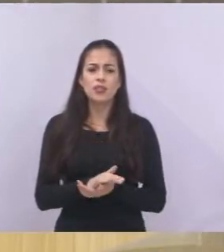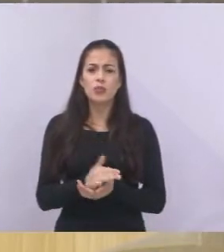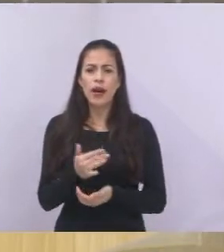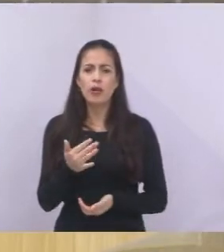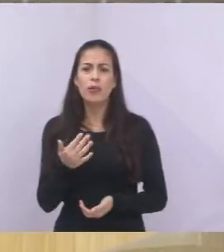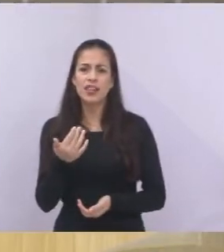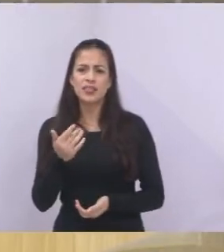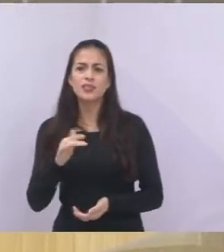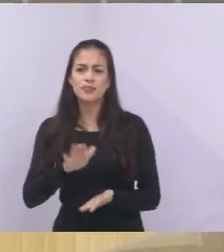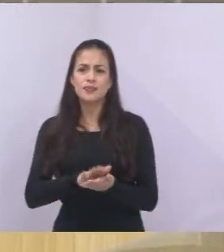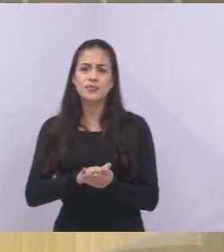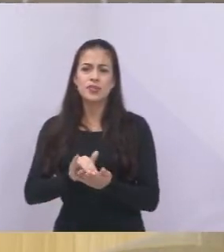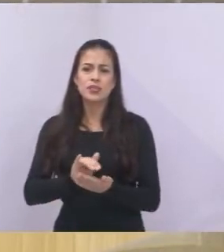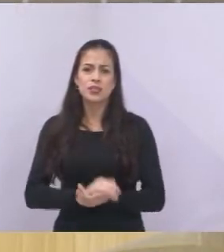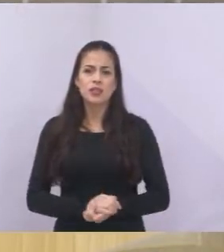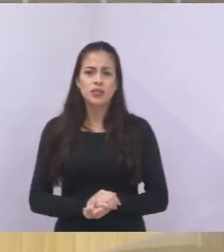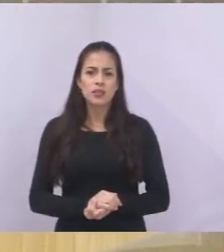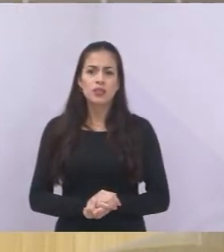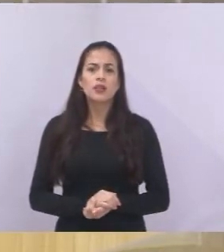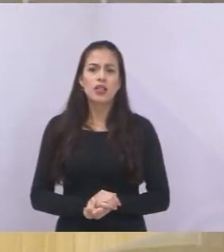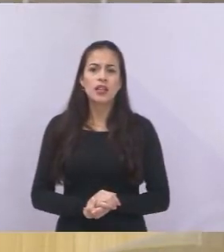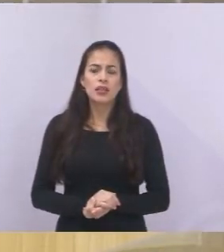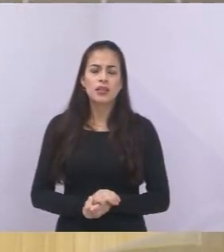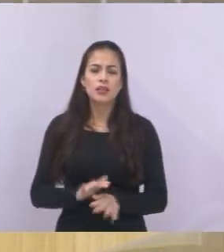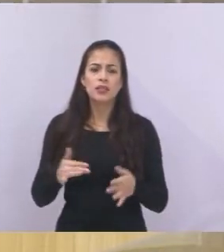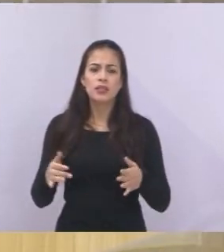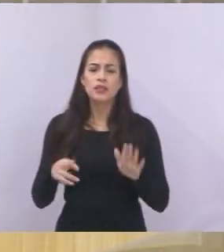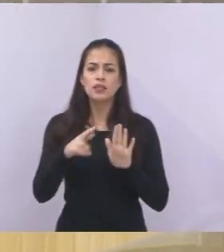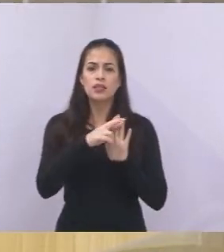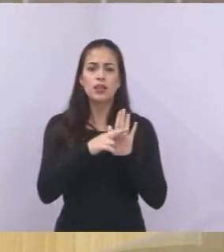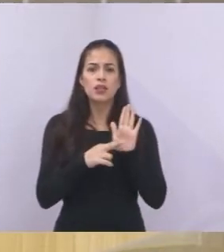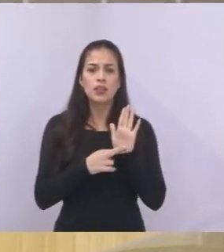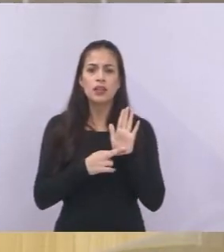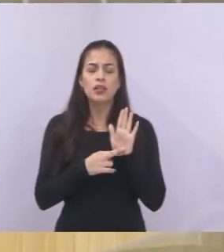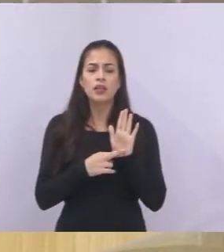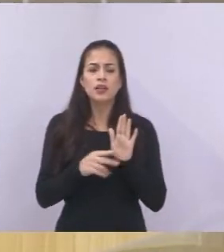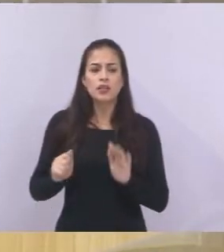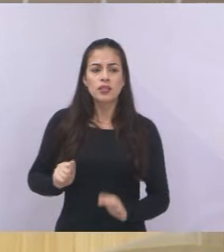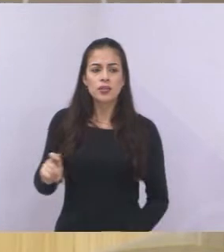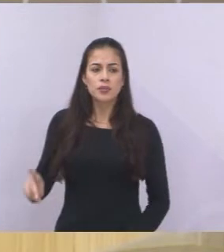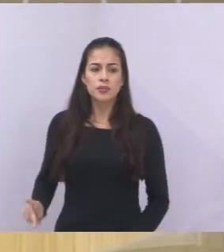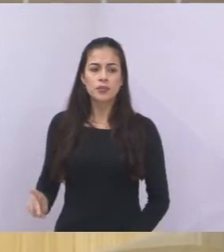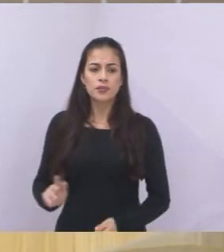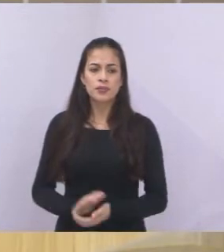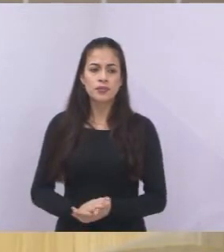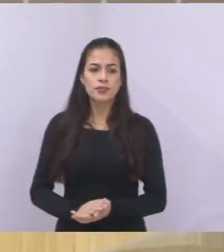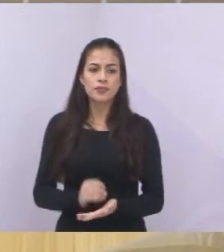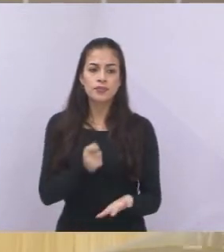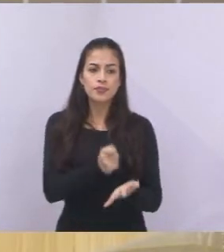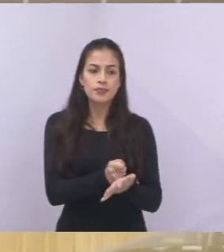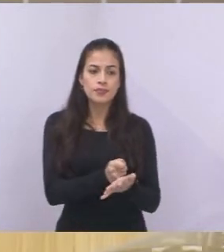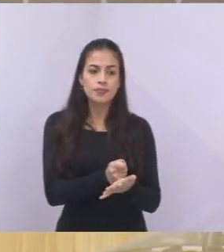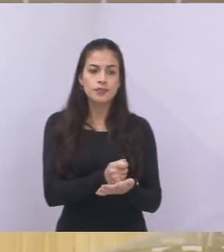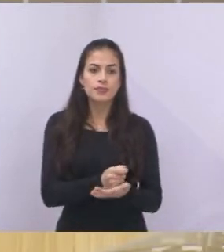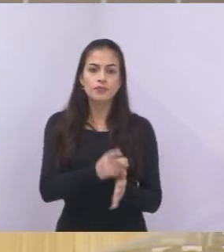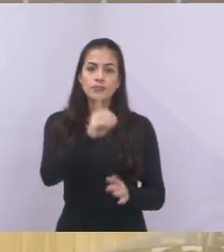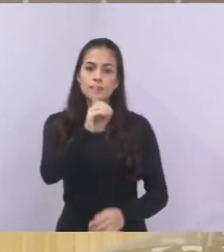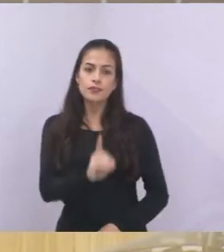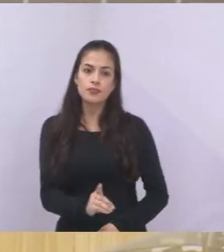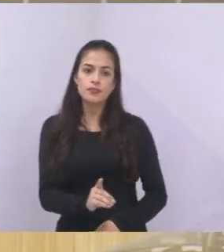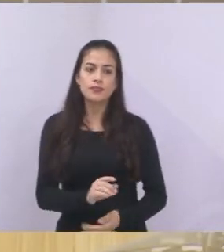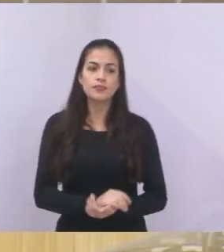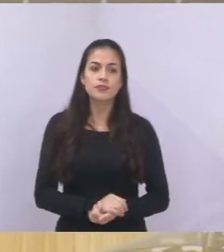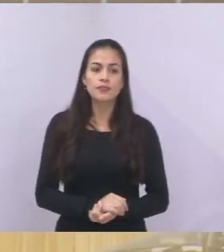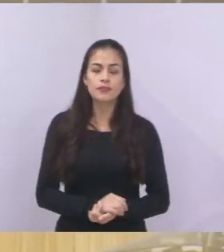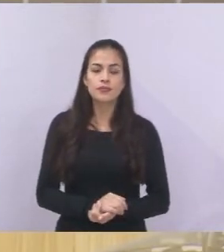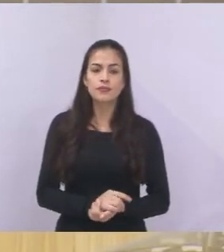todos os requisitos de alguma das regras de aposentadoria que confiram direitos ao abono na legislação anterior